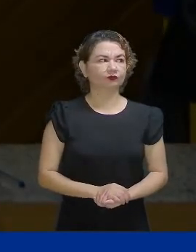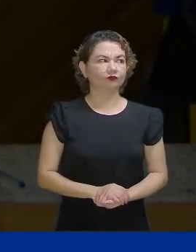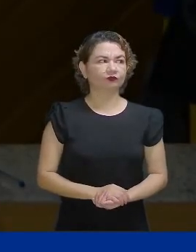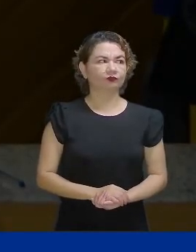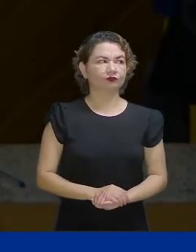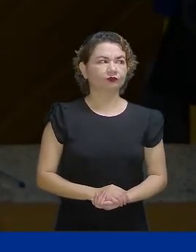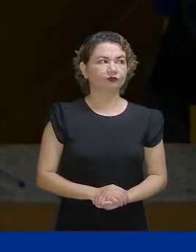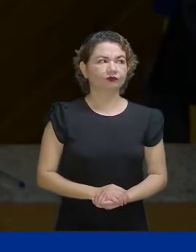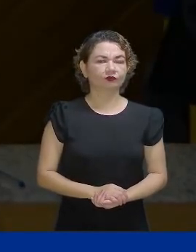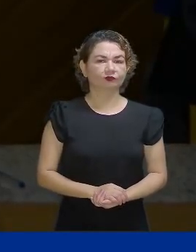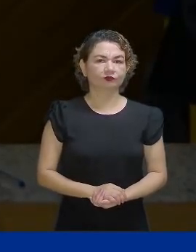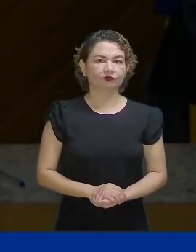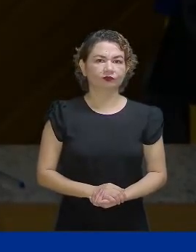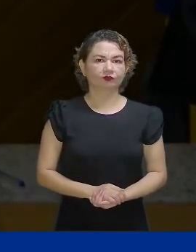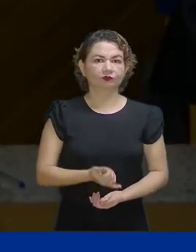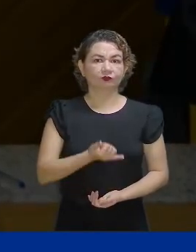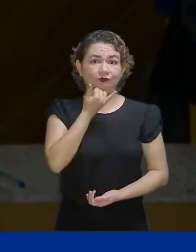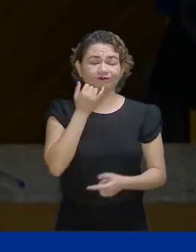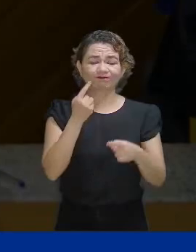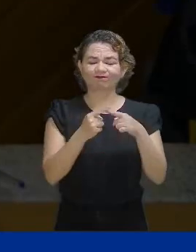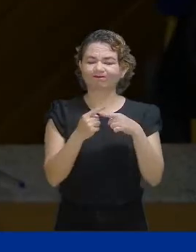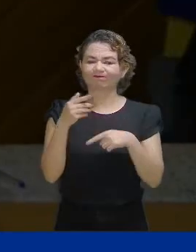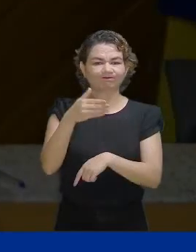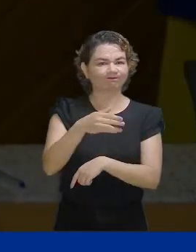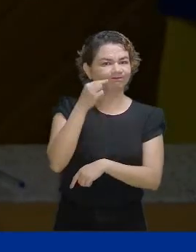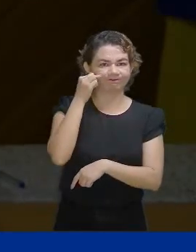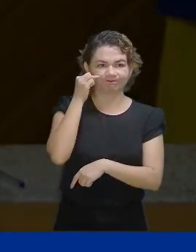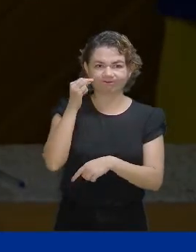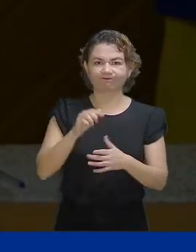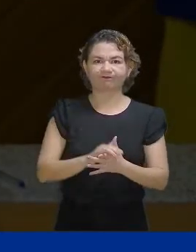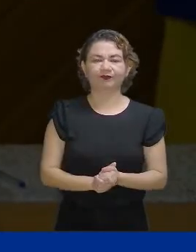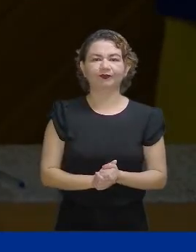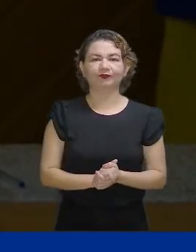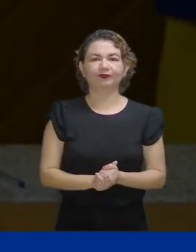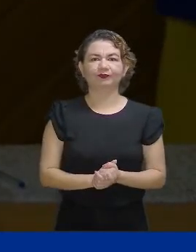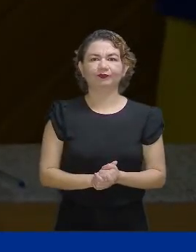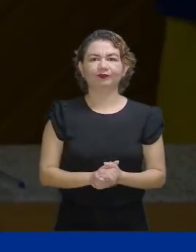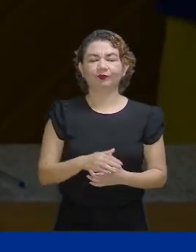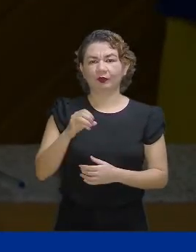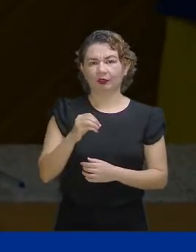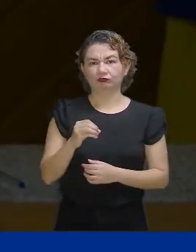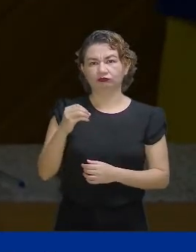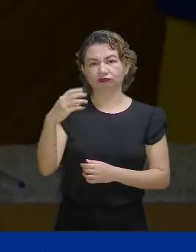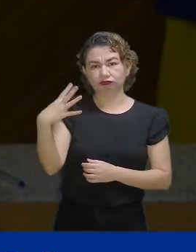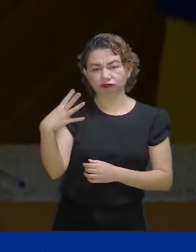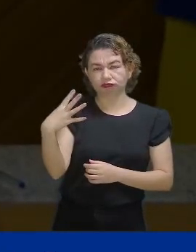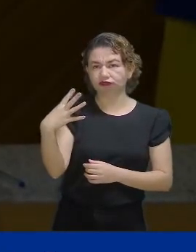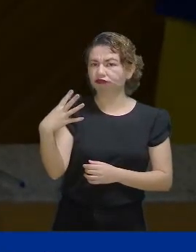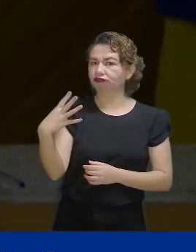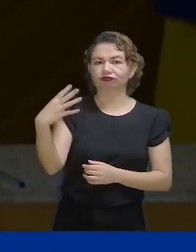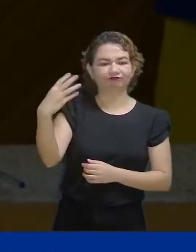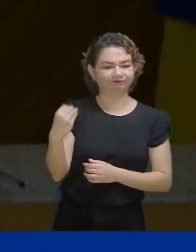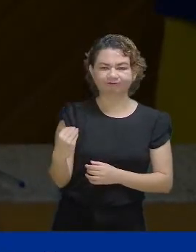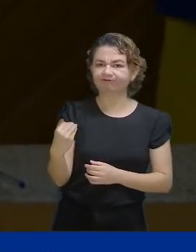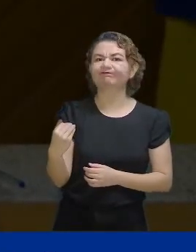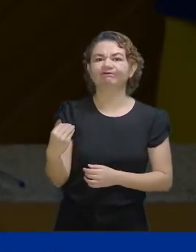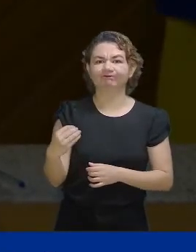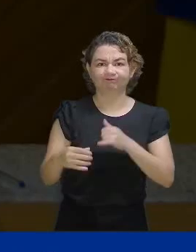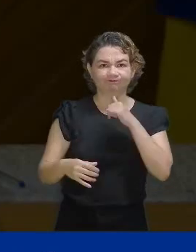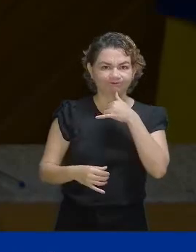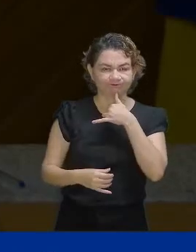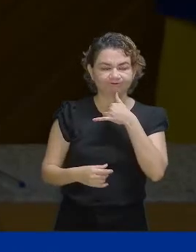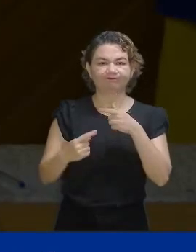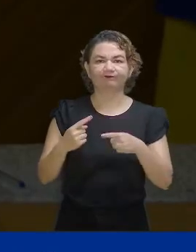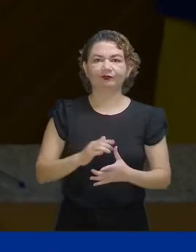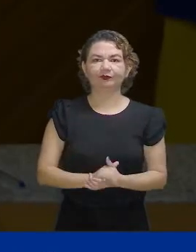gostaria, primeiramente, de pedir desculpa por não estar presencialmente e não estar com o vídeo, tá ligado? O meu notebook, infelizmente,